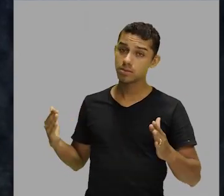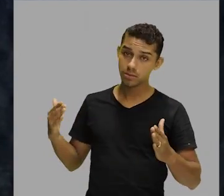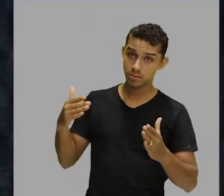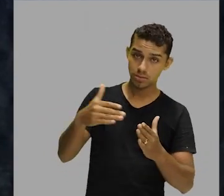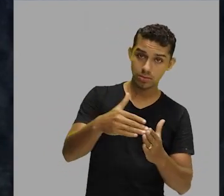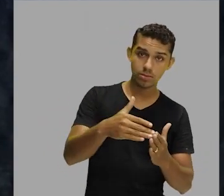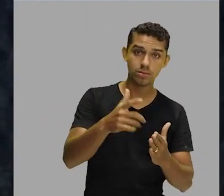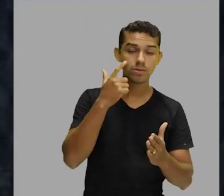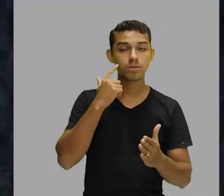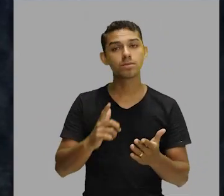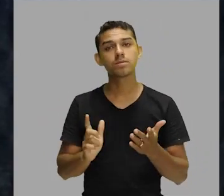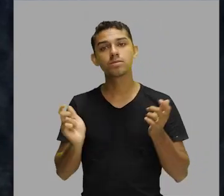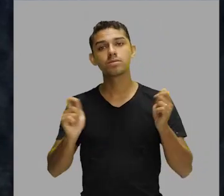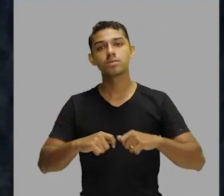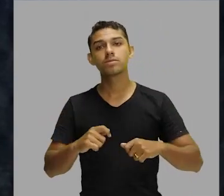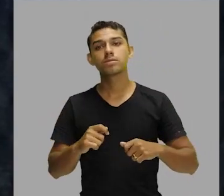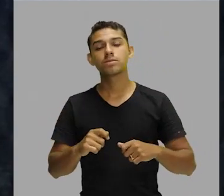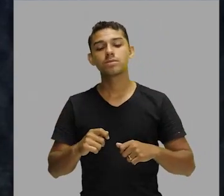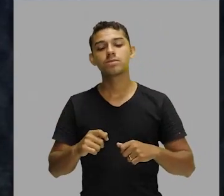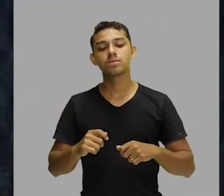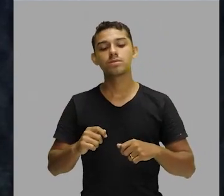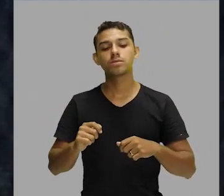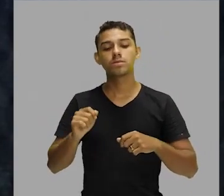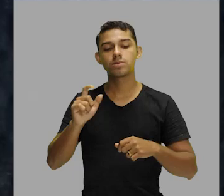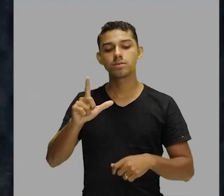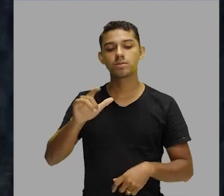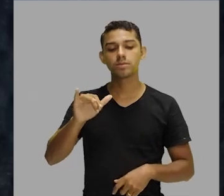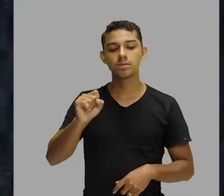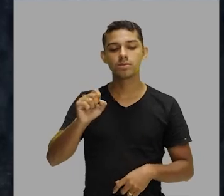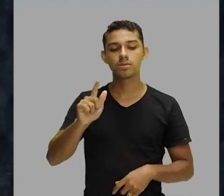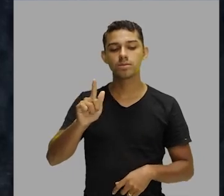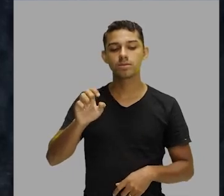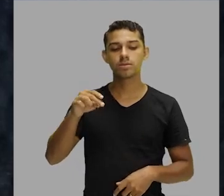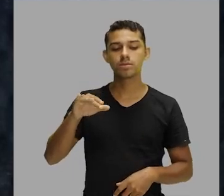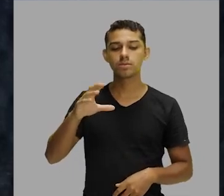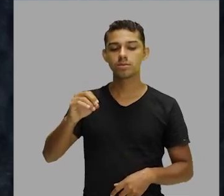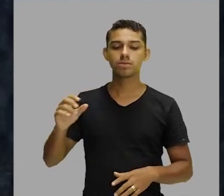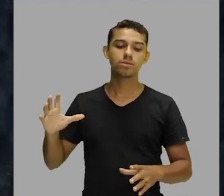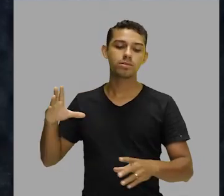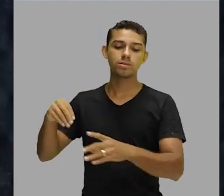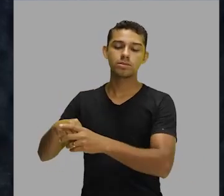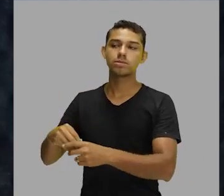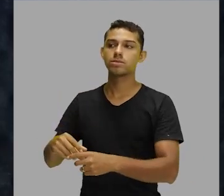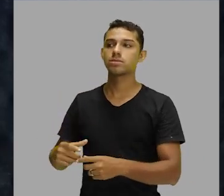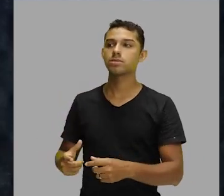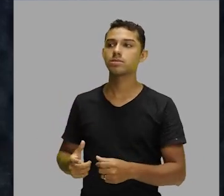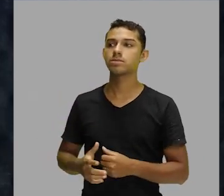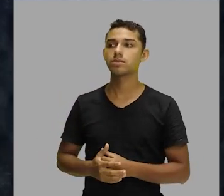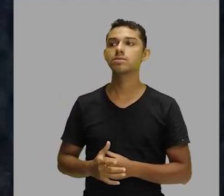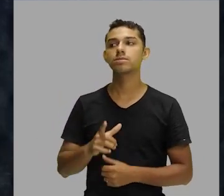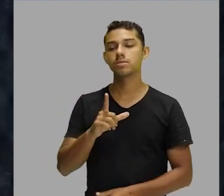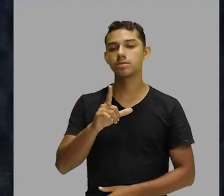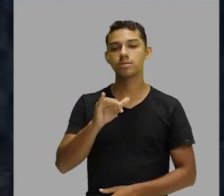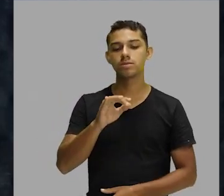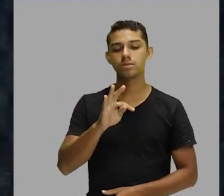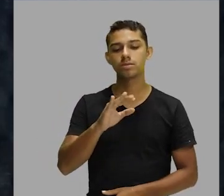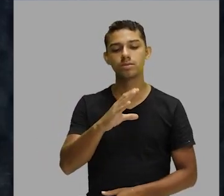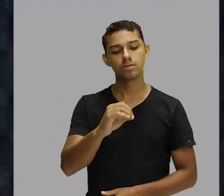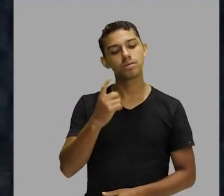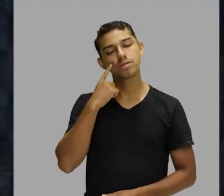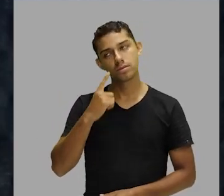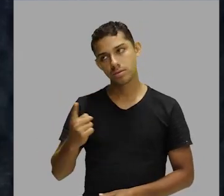ciclo lisogênico sai desse ciclo e passa a pertencer ao ciclo lítico. E